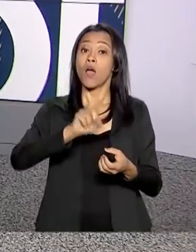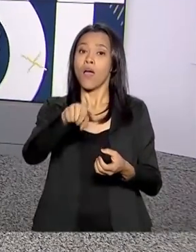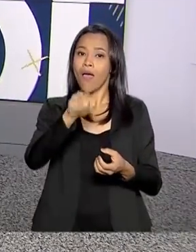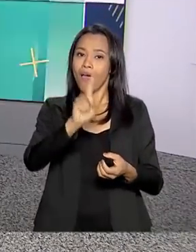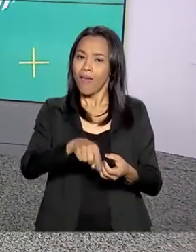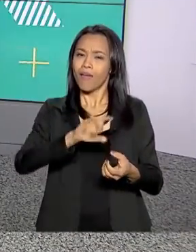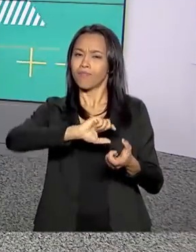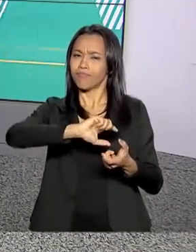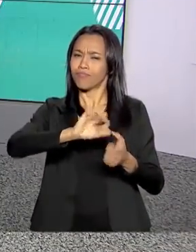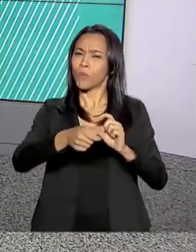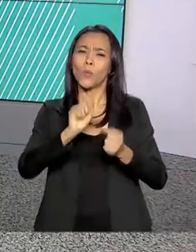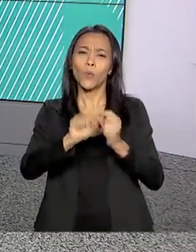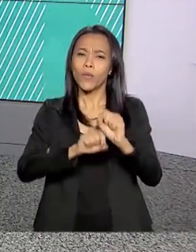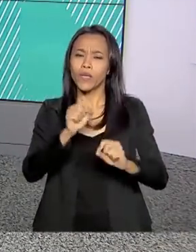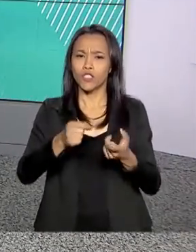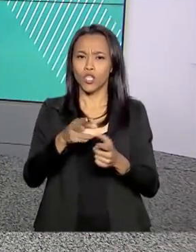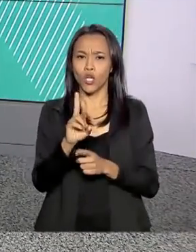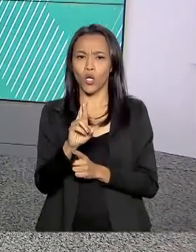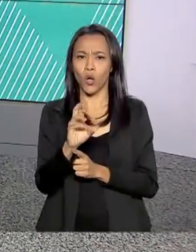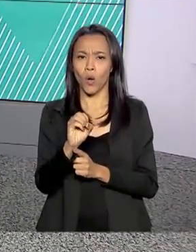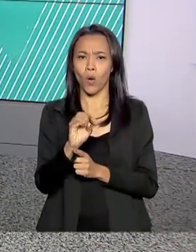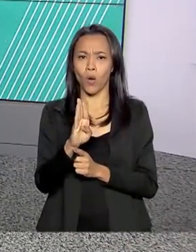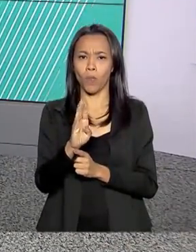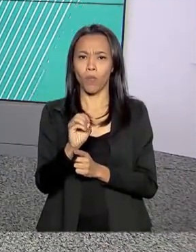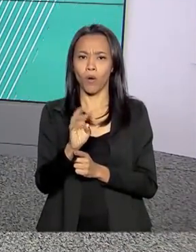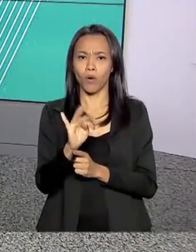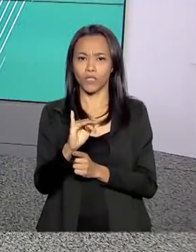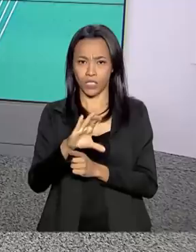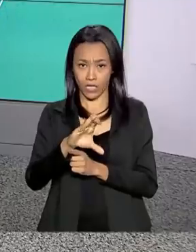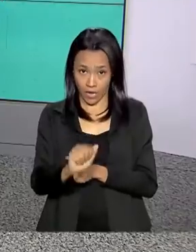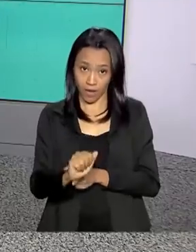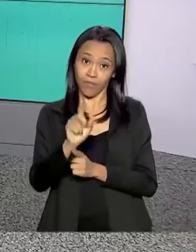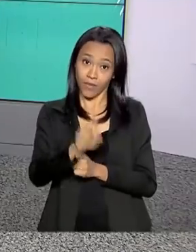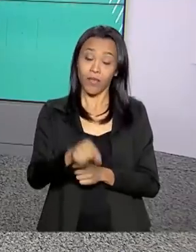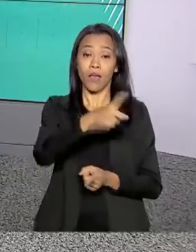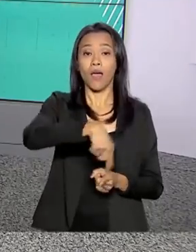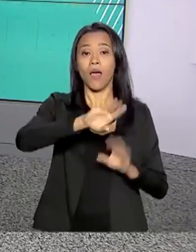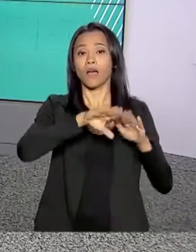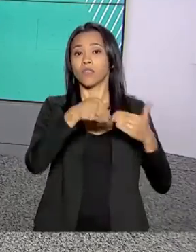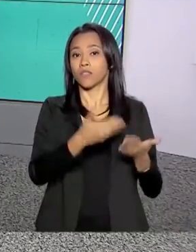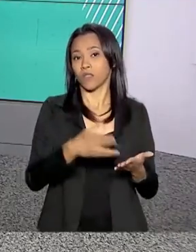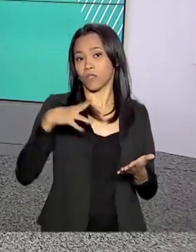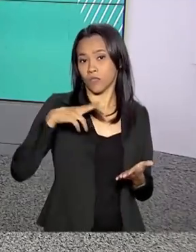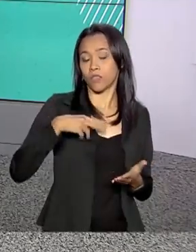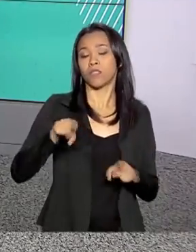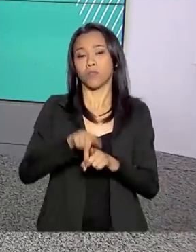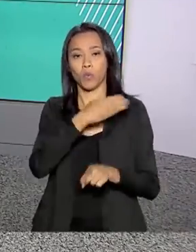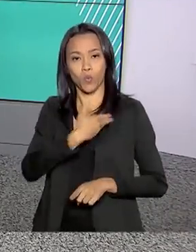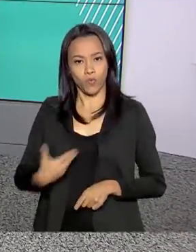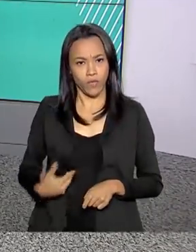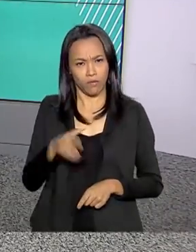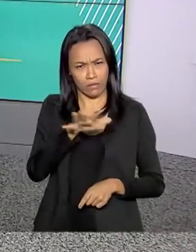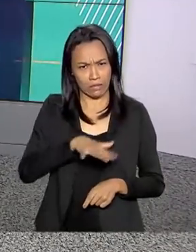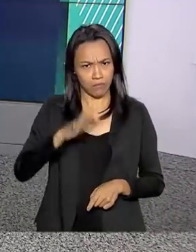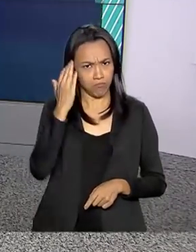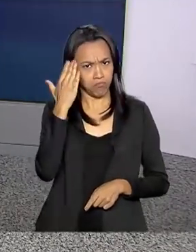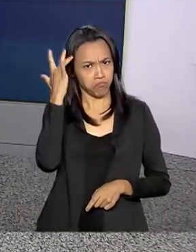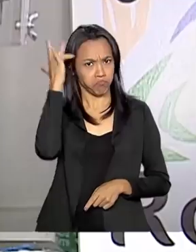Robótica, uma oportunidade para estudantes da rede pública e privada que se destacam nas áreas de ciência e tecnologia.